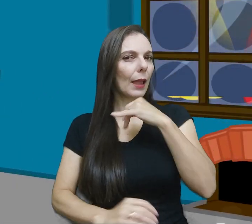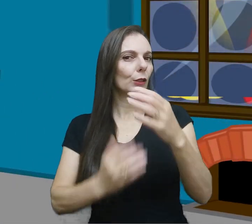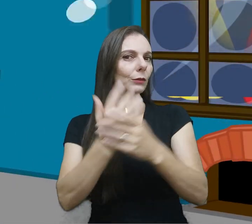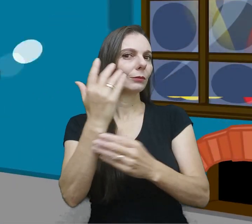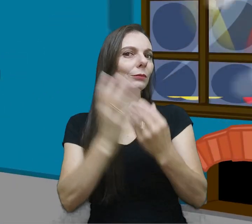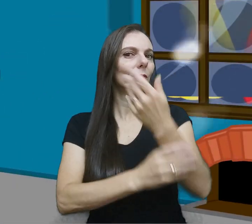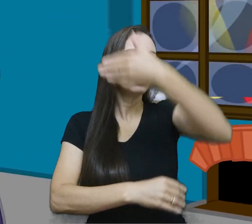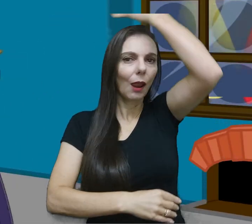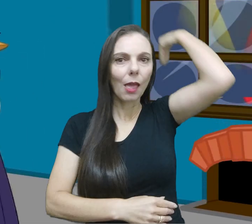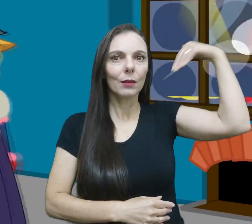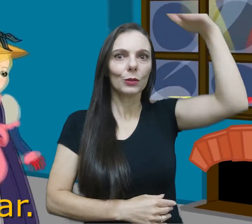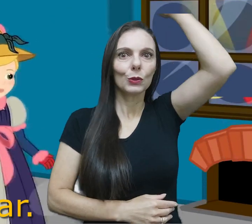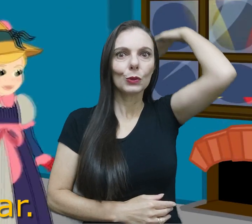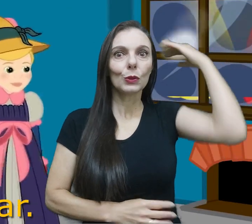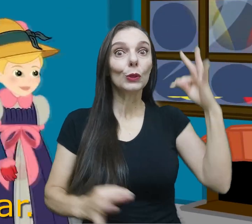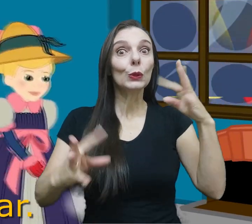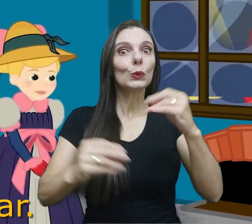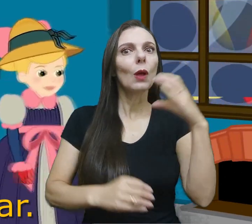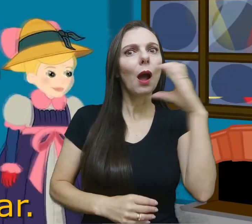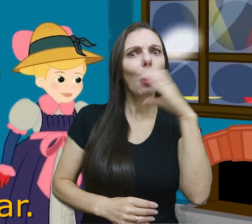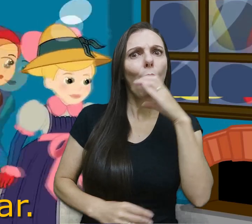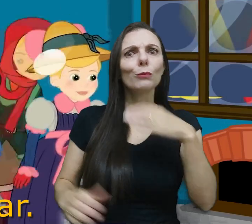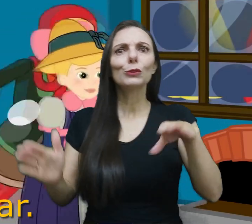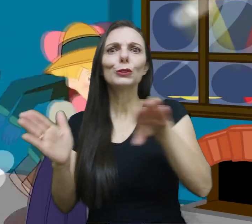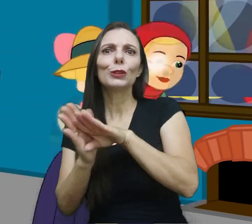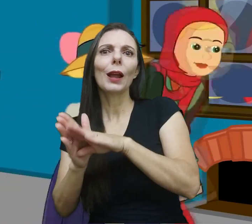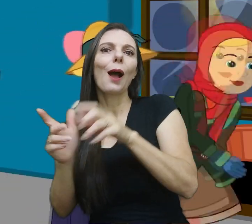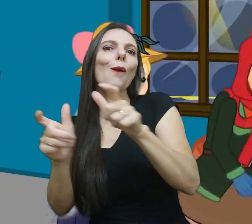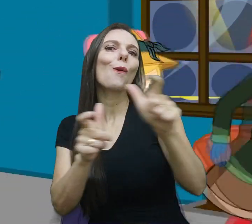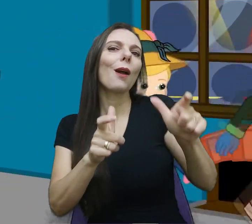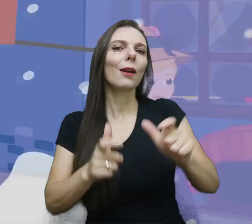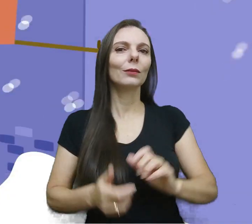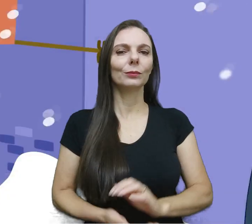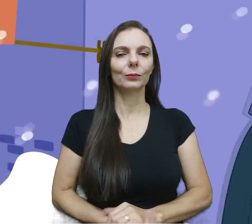lenços. Estavam todos correndo para chegar a algum lugar.